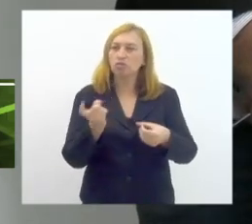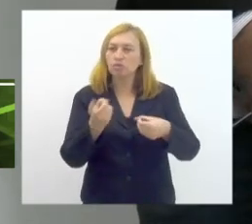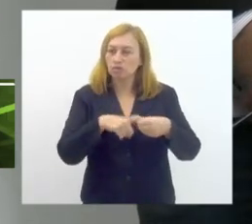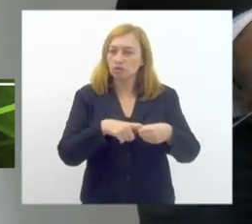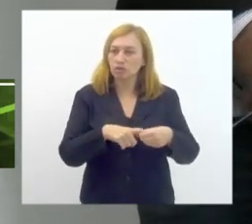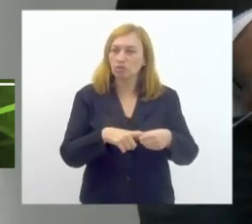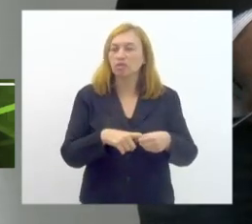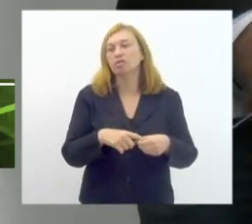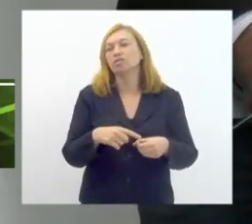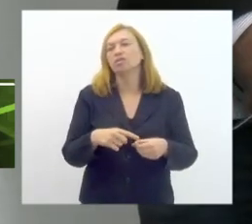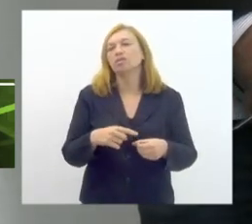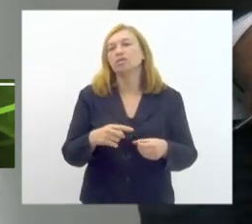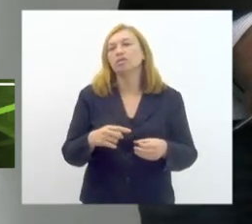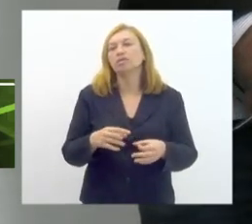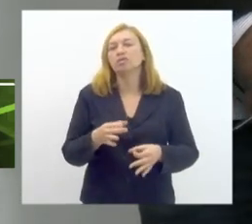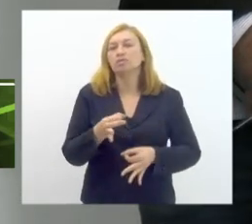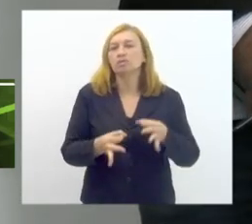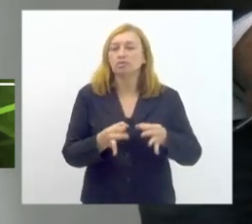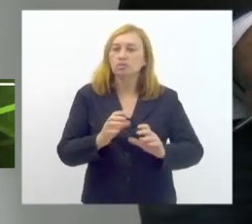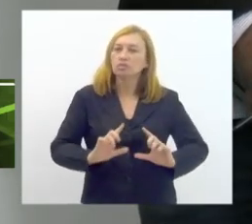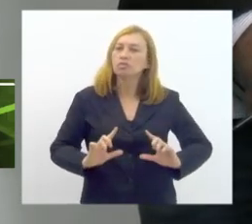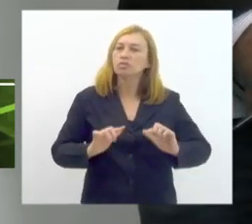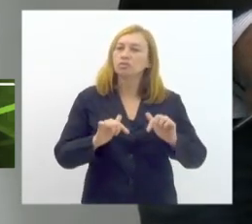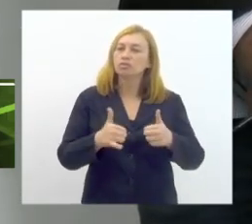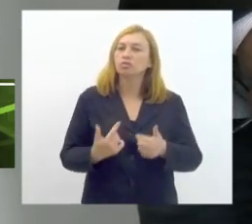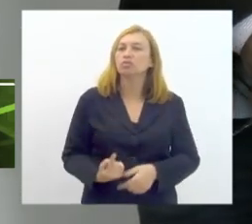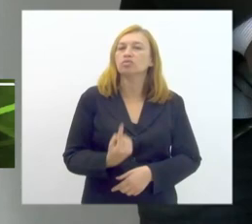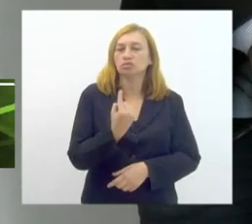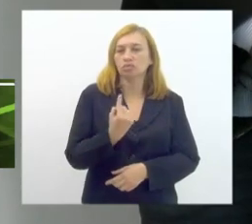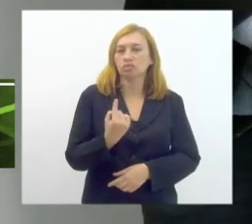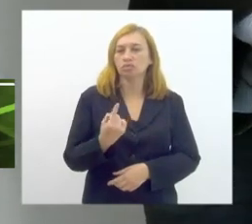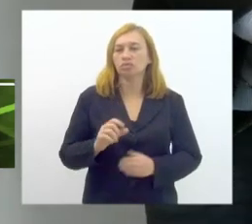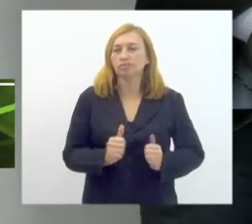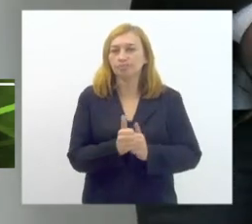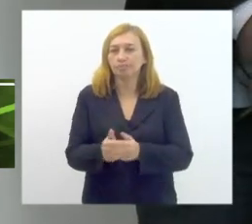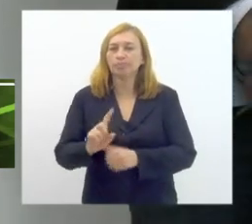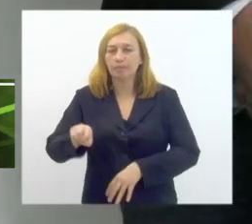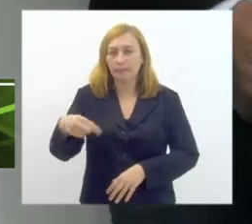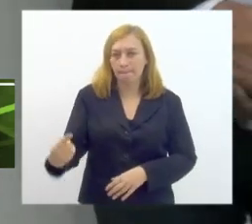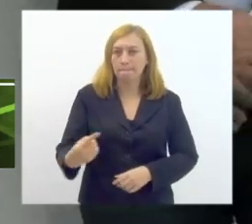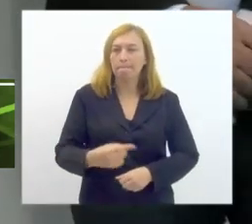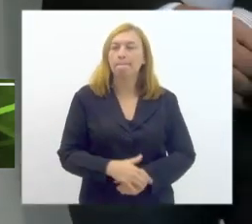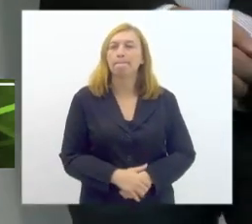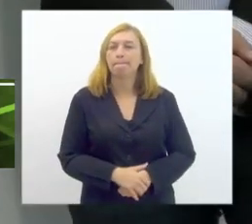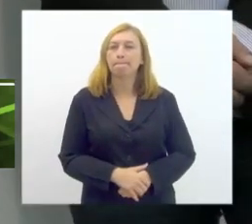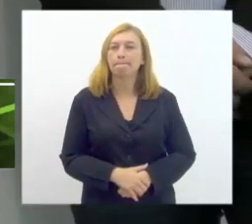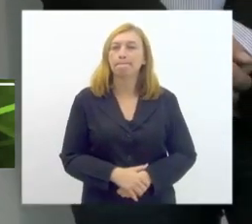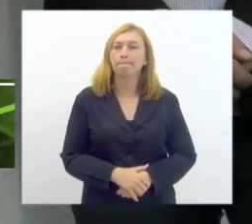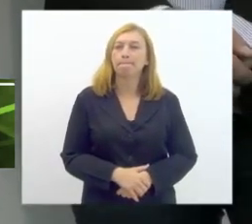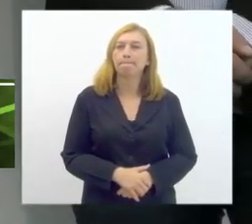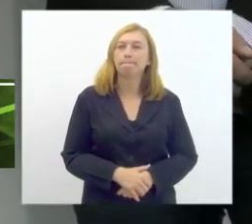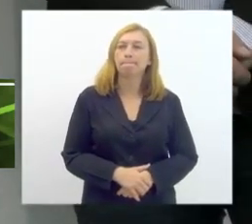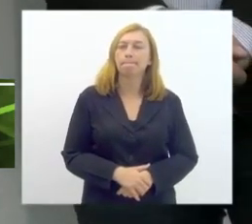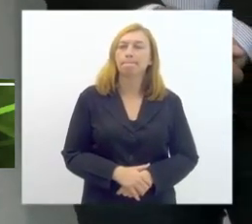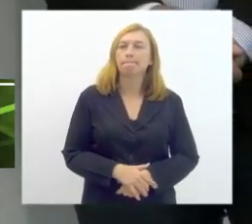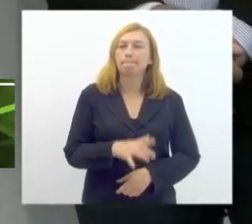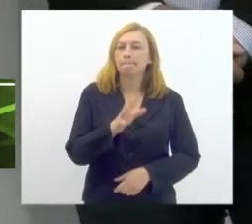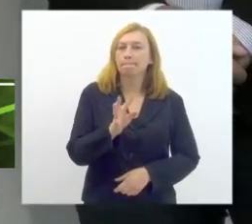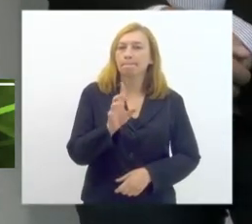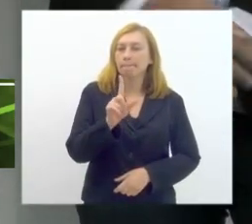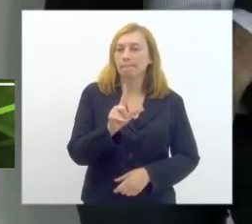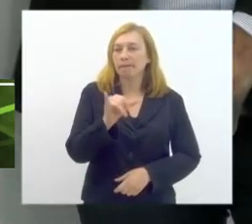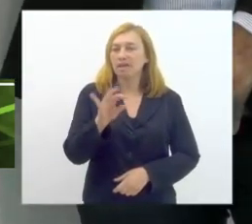personalidade jurídica única para seguir com isso. É, e o outro ponto é que a região da Baixada Litorânea é a